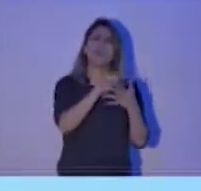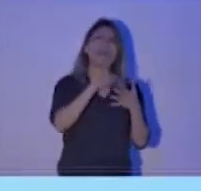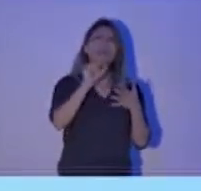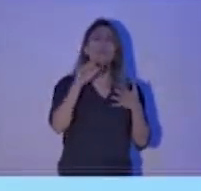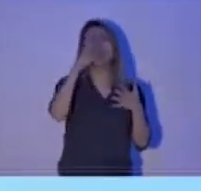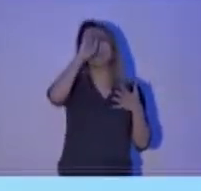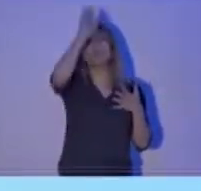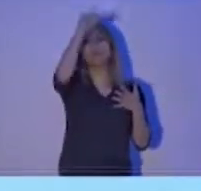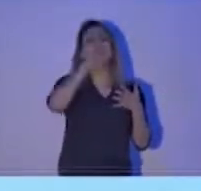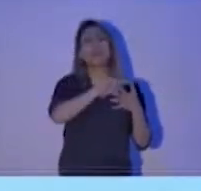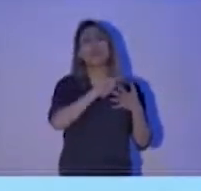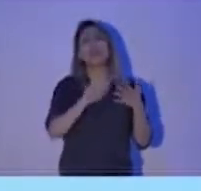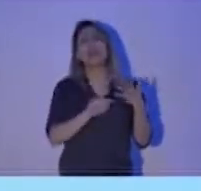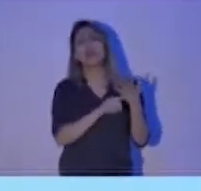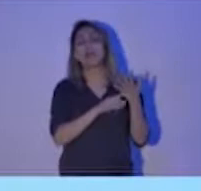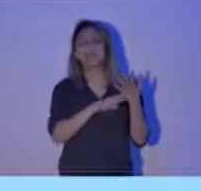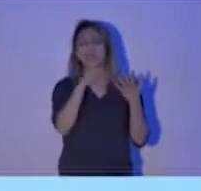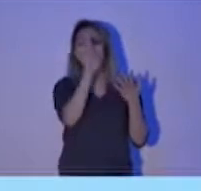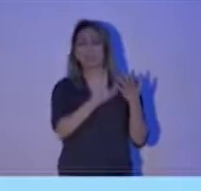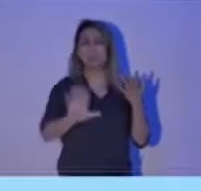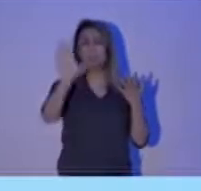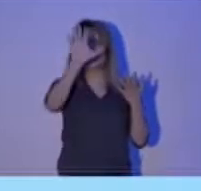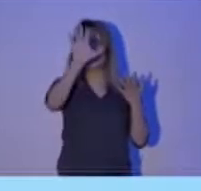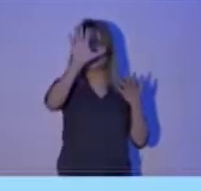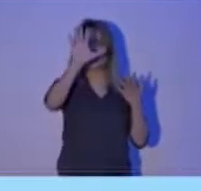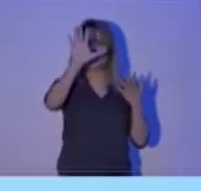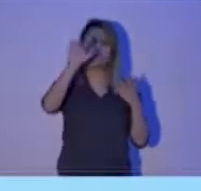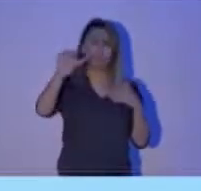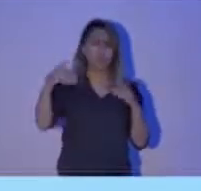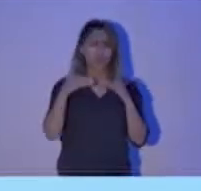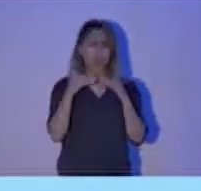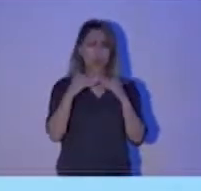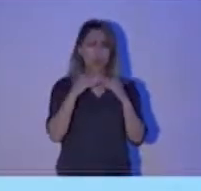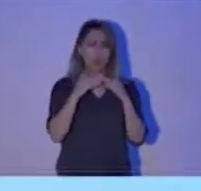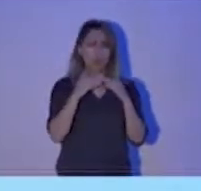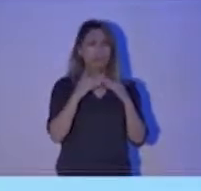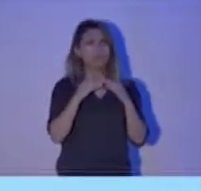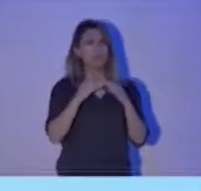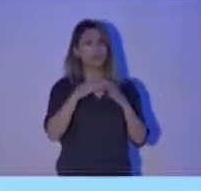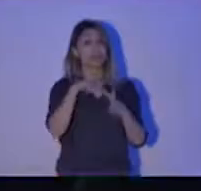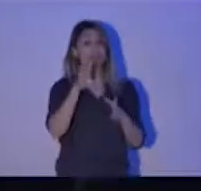que vai ajudar essas agendas a, de fato, avançarem?